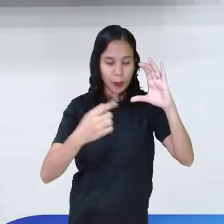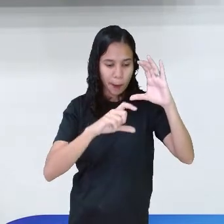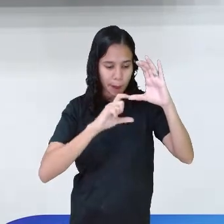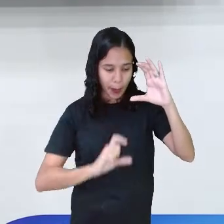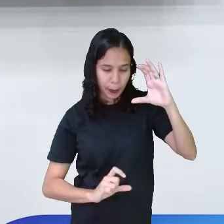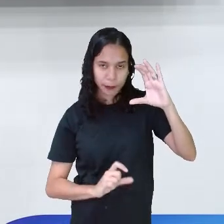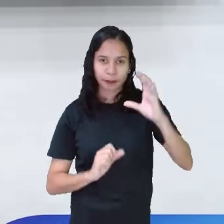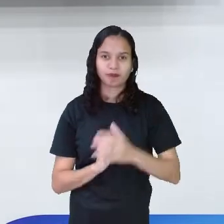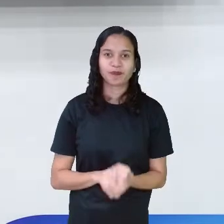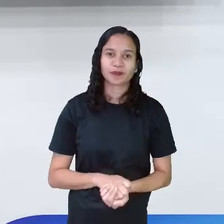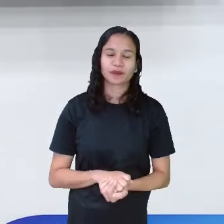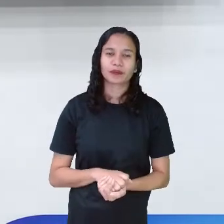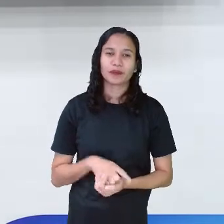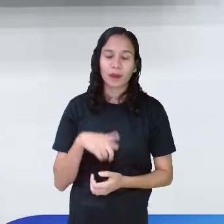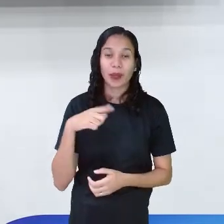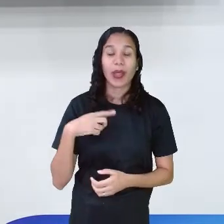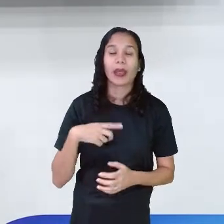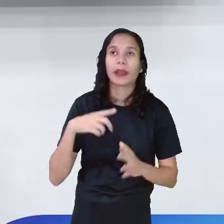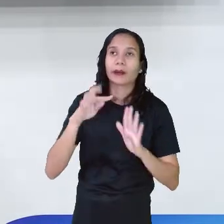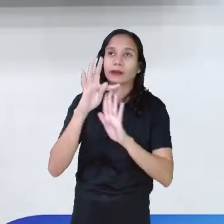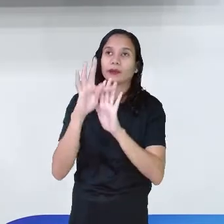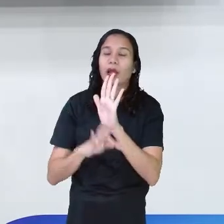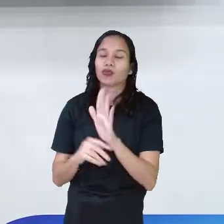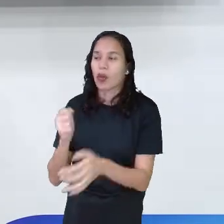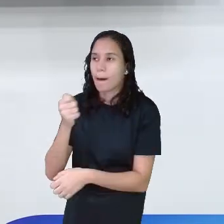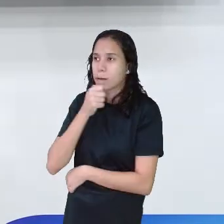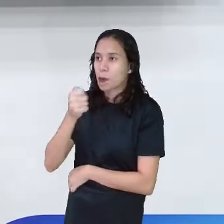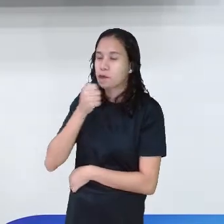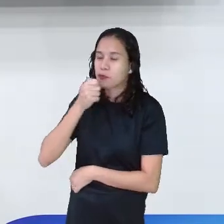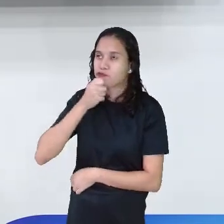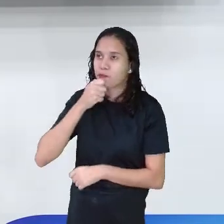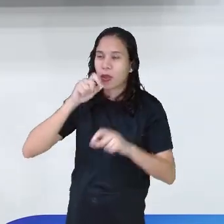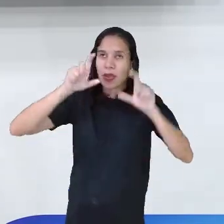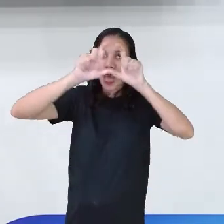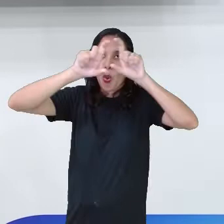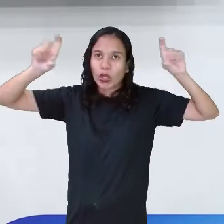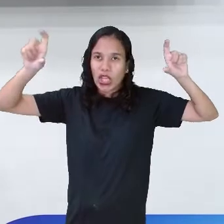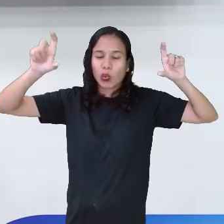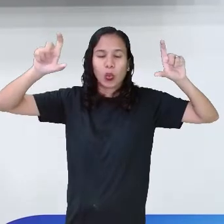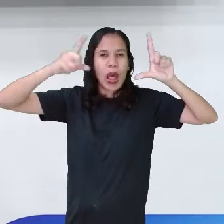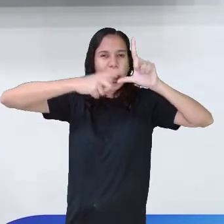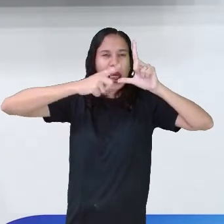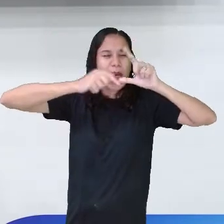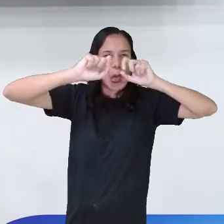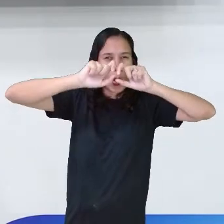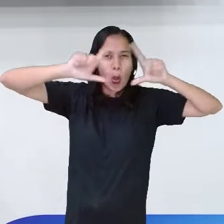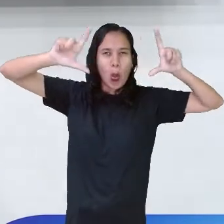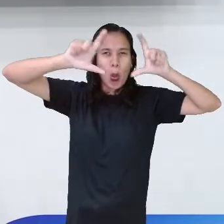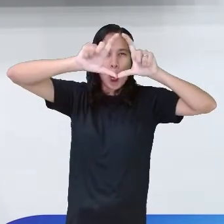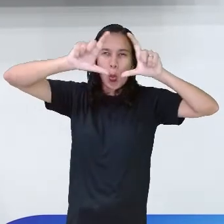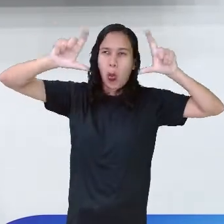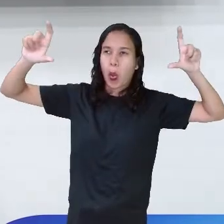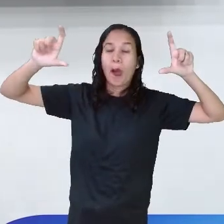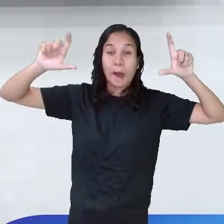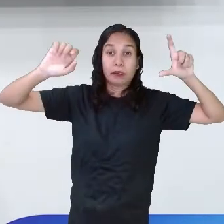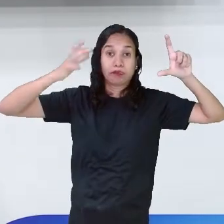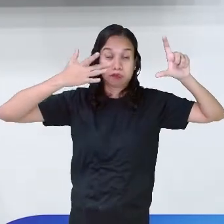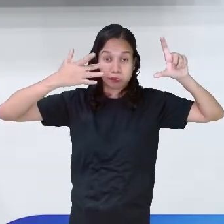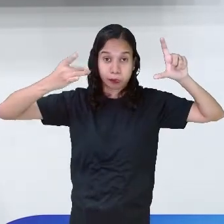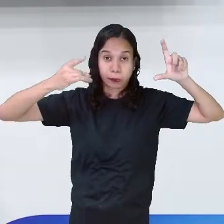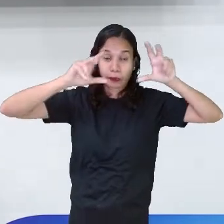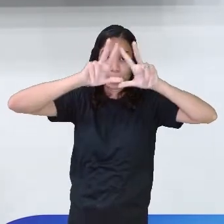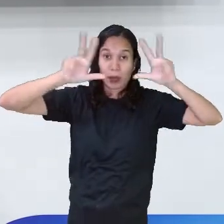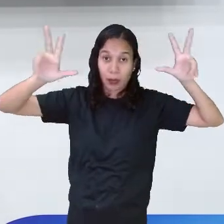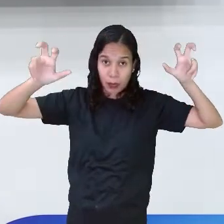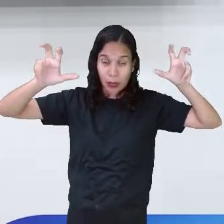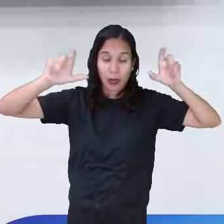lá. Você pega lá a sua reportagem. Primeira, lá está o título, letras maiores, mais destacadas, para chamar a tua